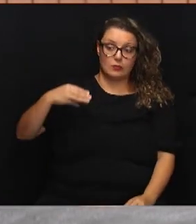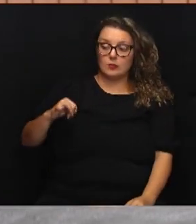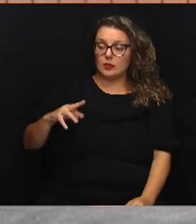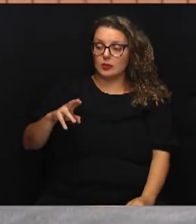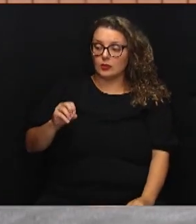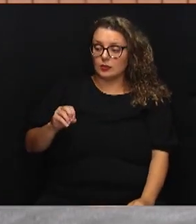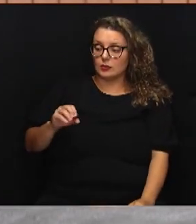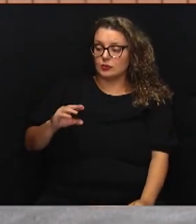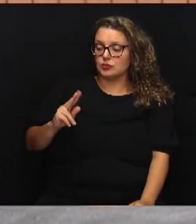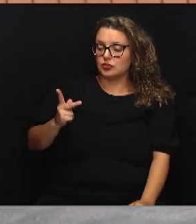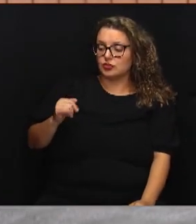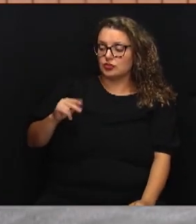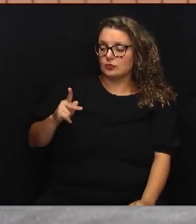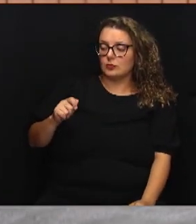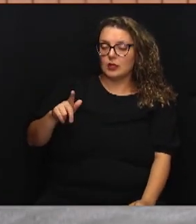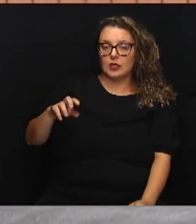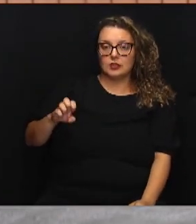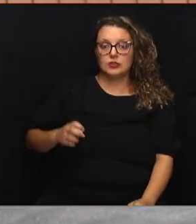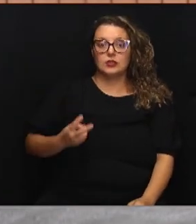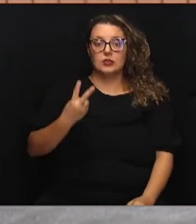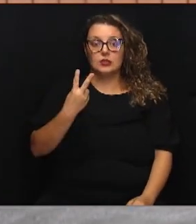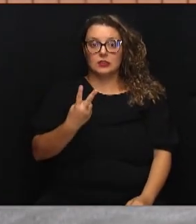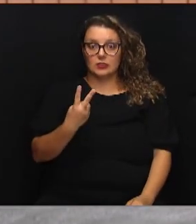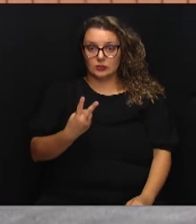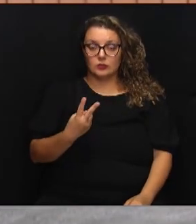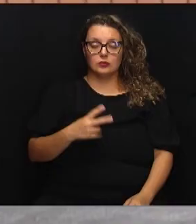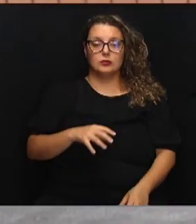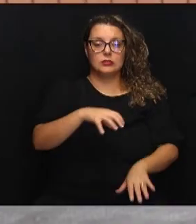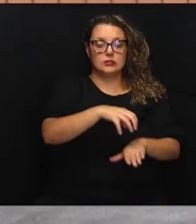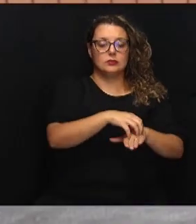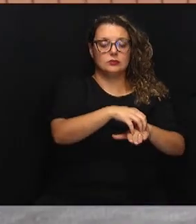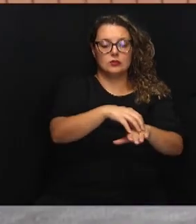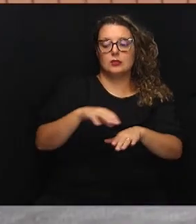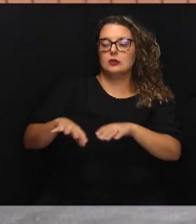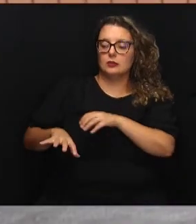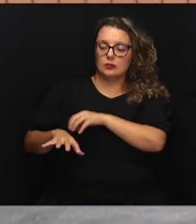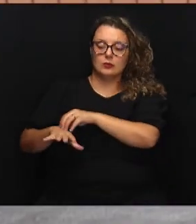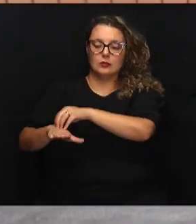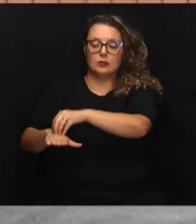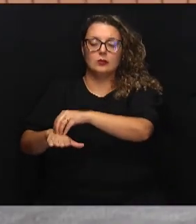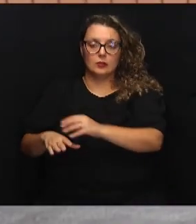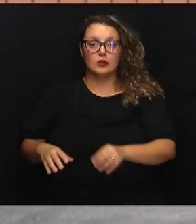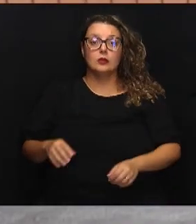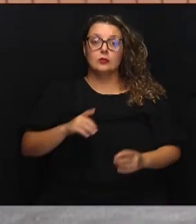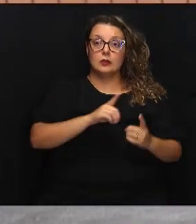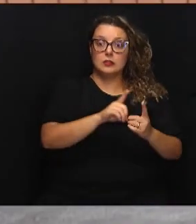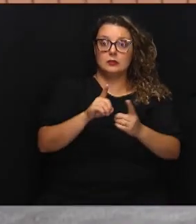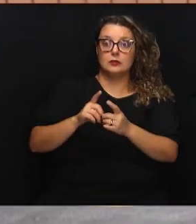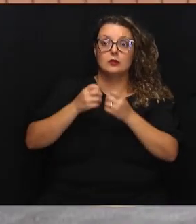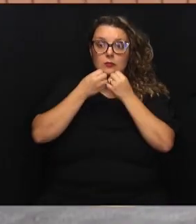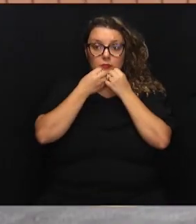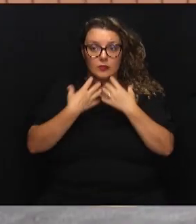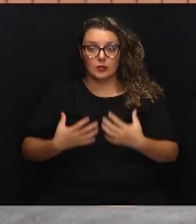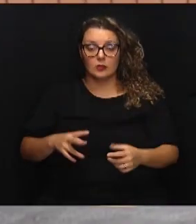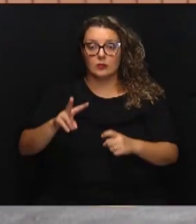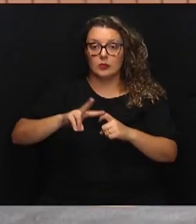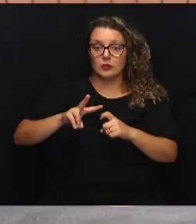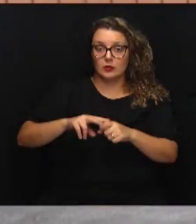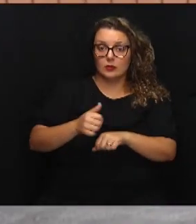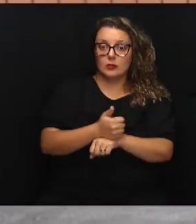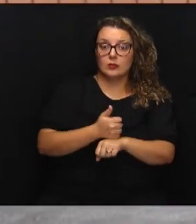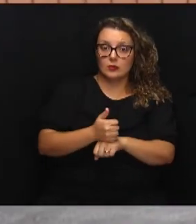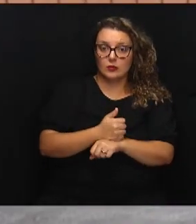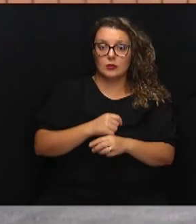unidades do consultório veterinário móvel, que faz um atendimento muito bom com as veterinárias profissionais. São